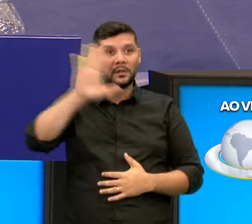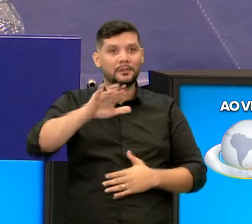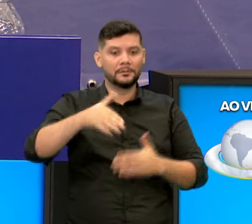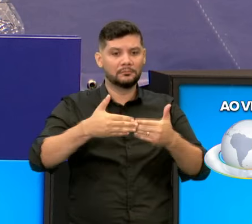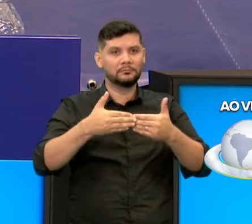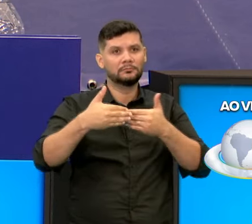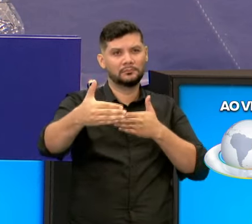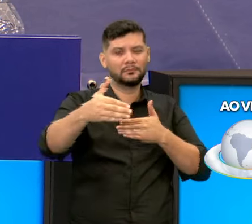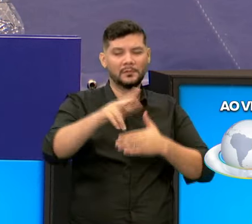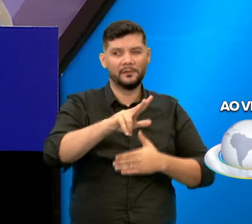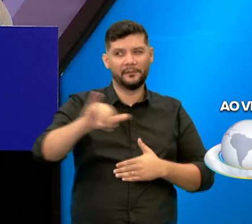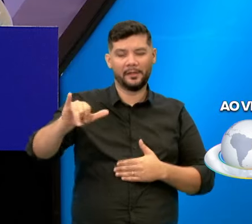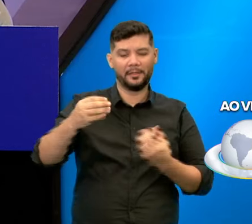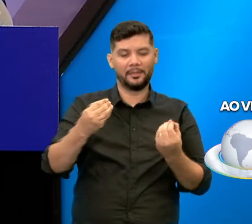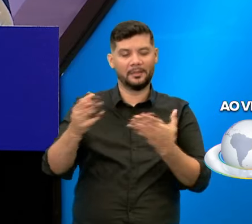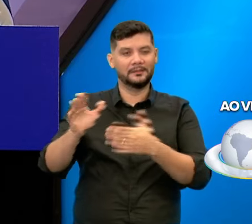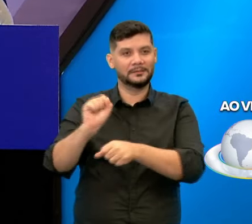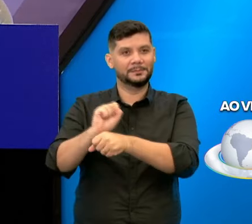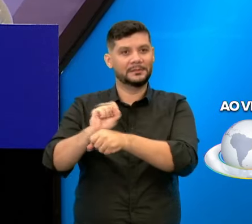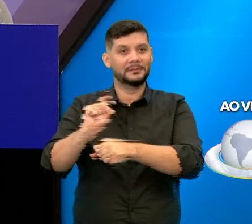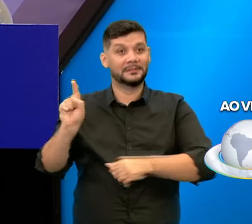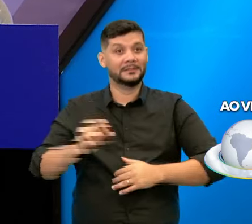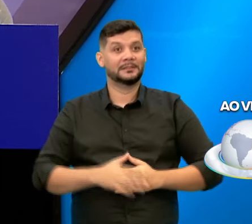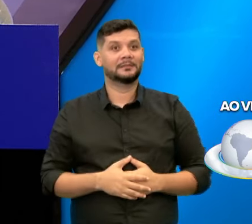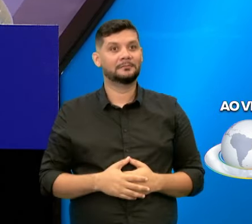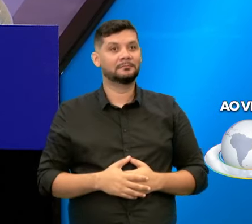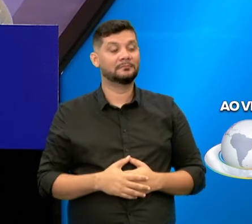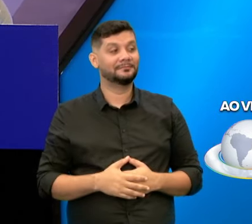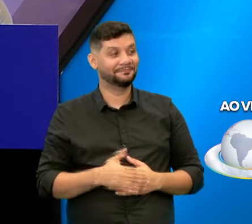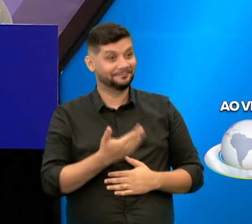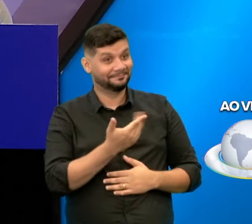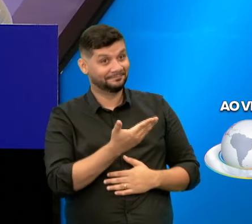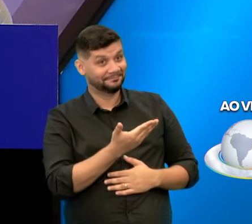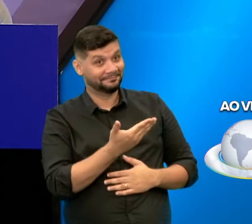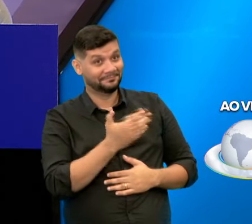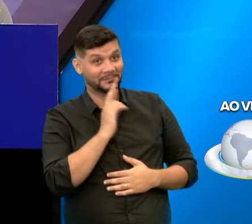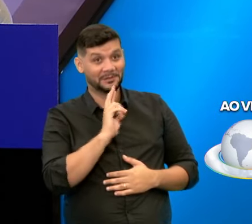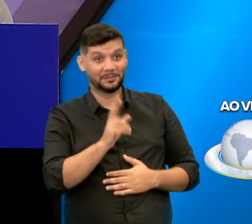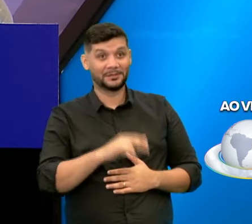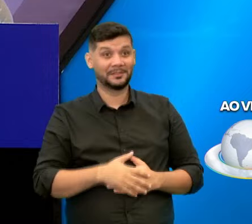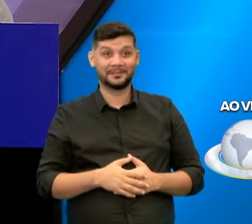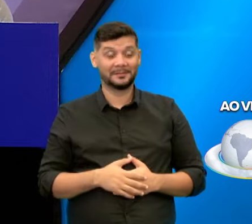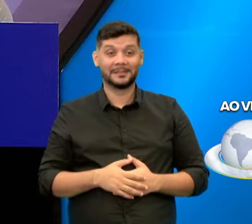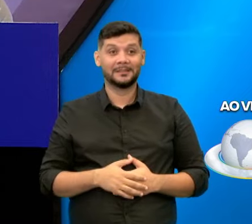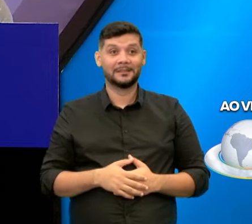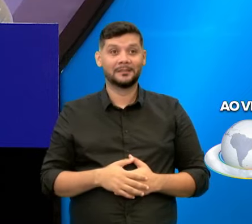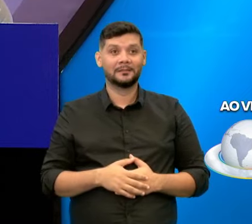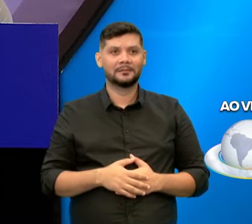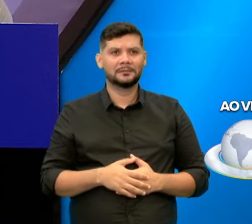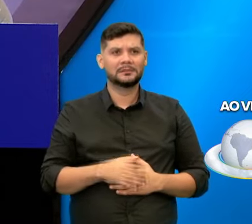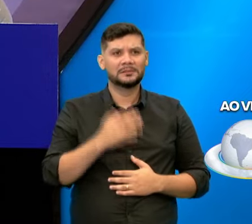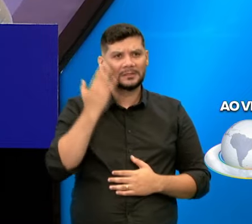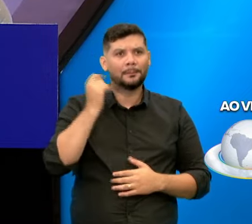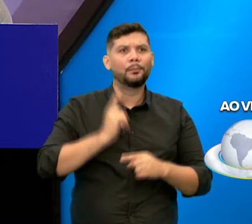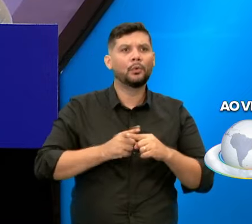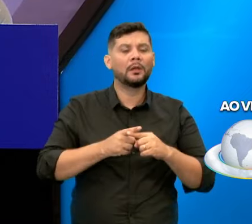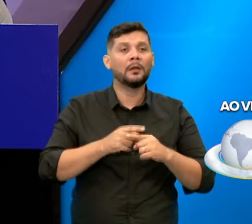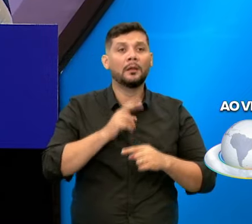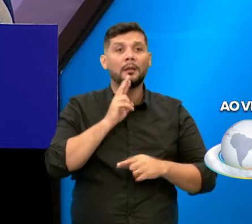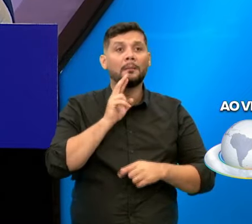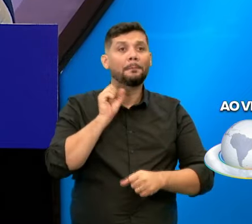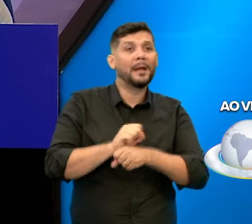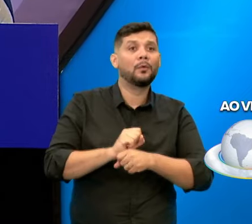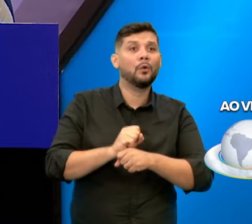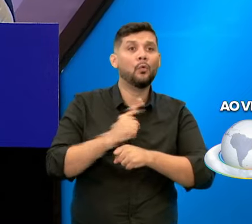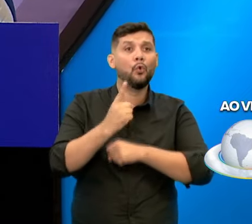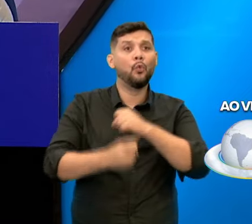o candidato Sarto. Ele não respondeu quando vai entregar, porque esse hospital está parado há 1 ano e 8 meses e